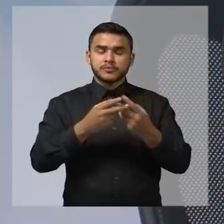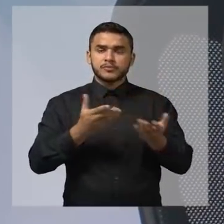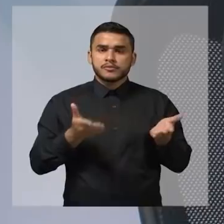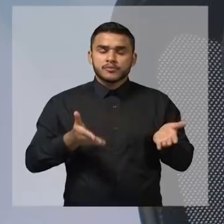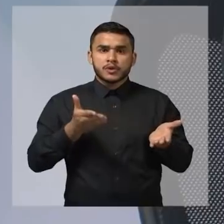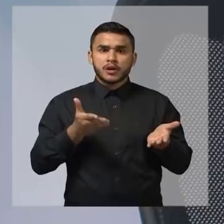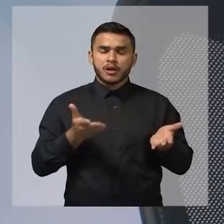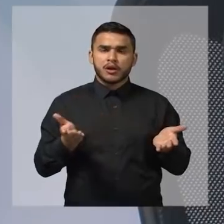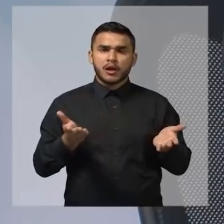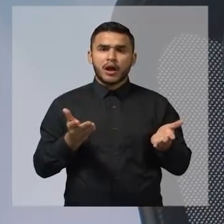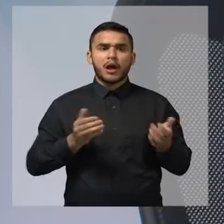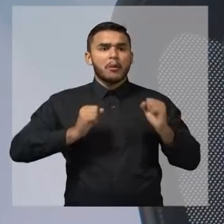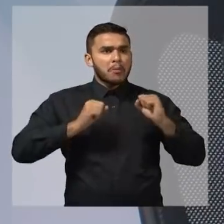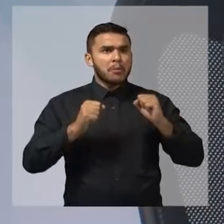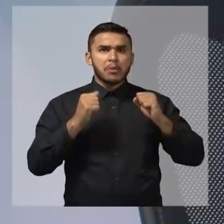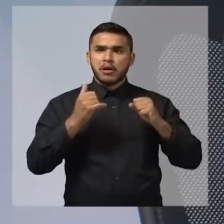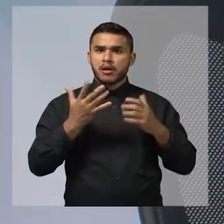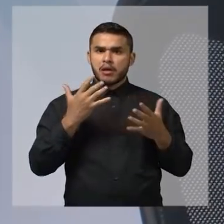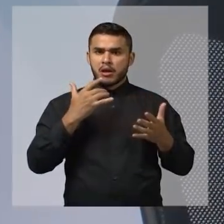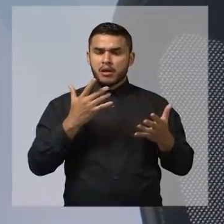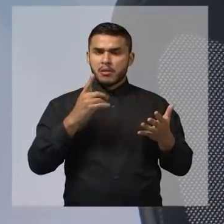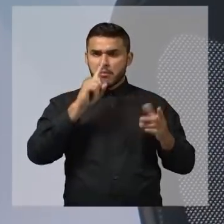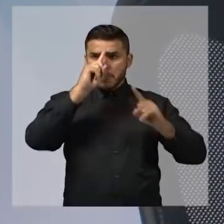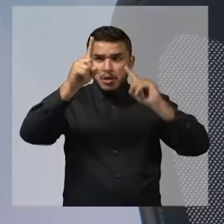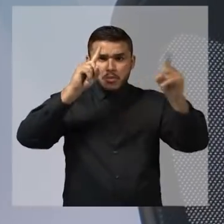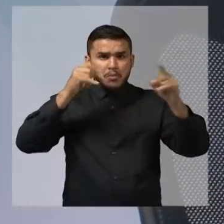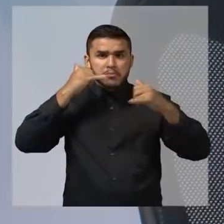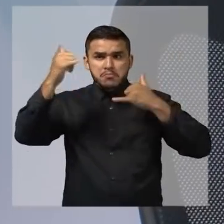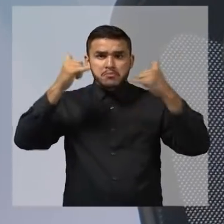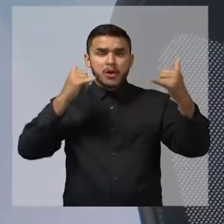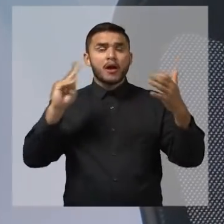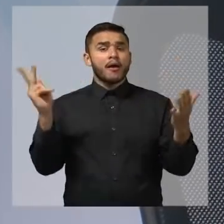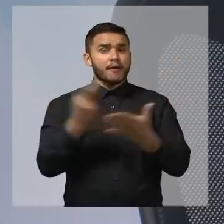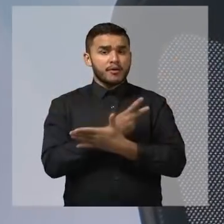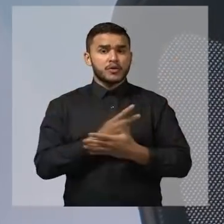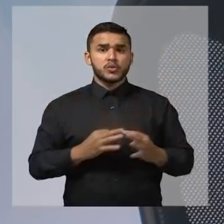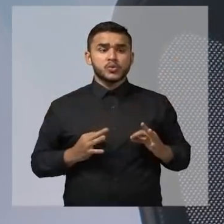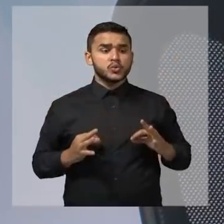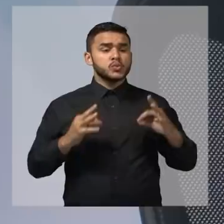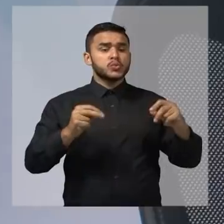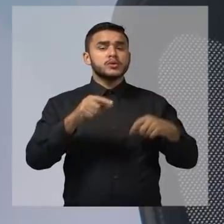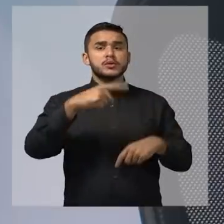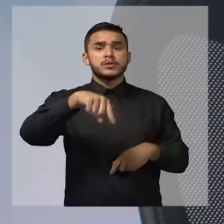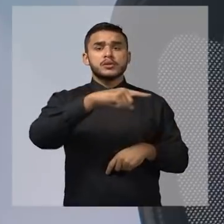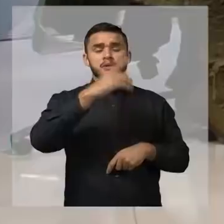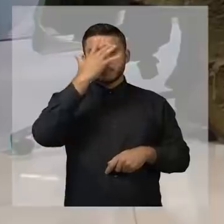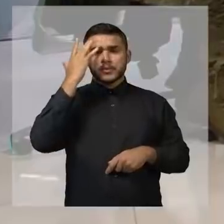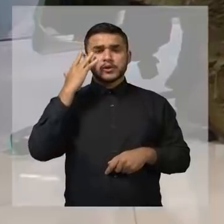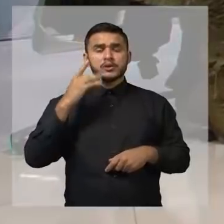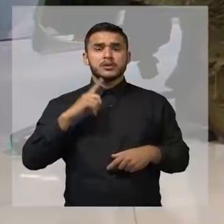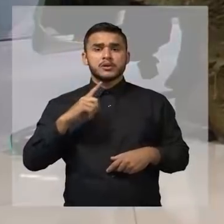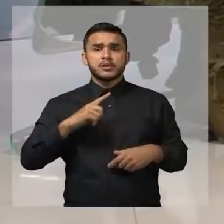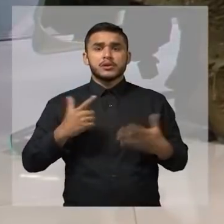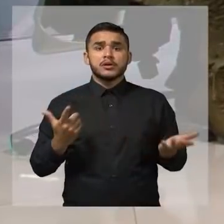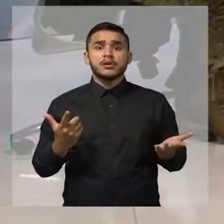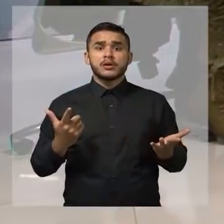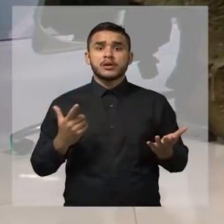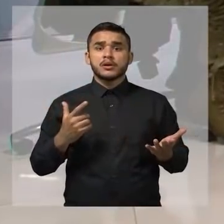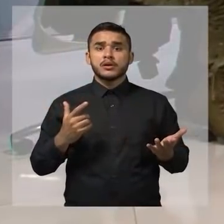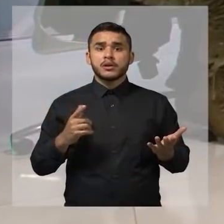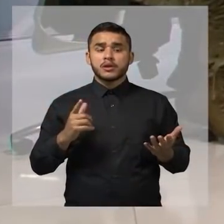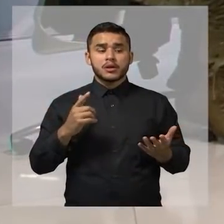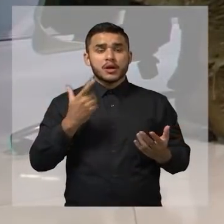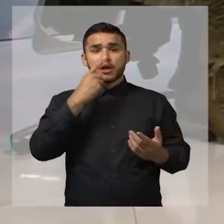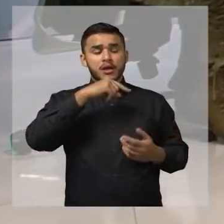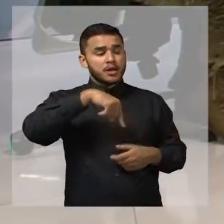unidades prisionais. Ele começa a extorquir das pessoas que ali estão presas, ou seja, as maiores vítimas são os próprios presos